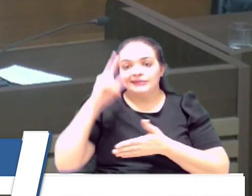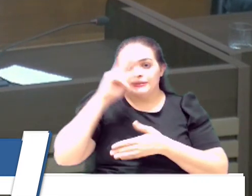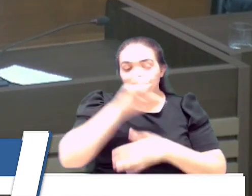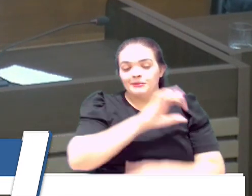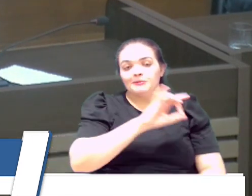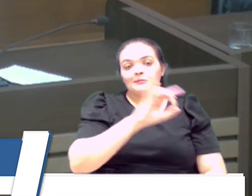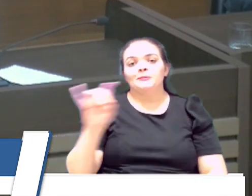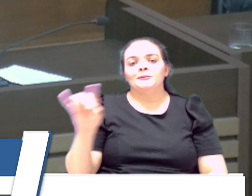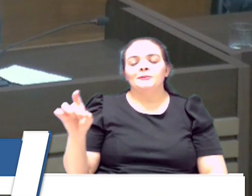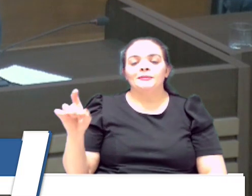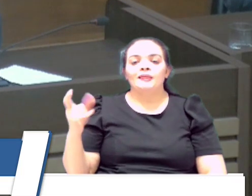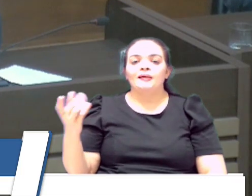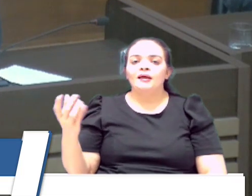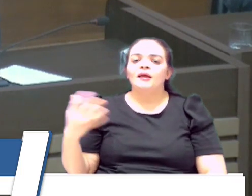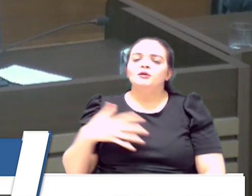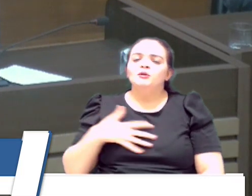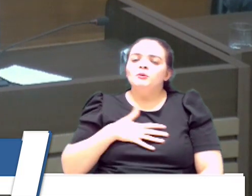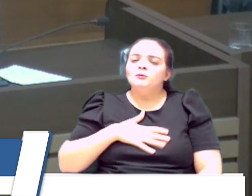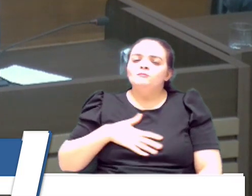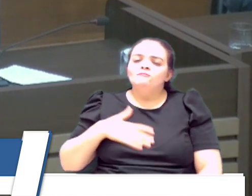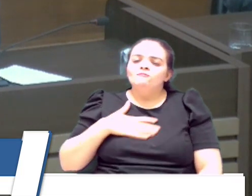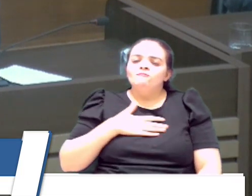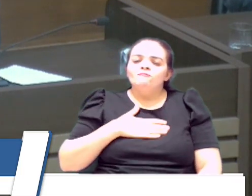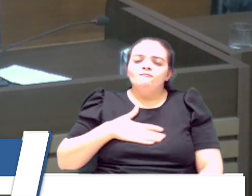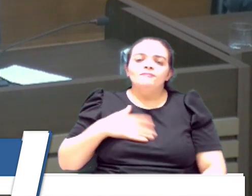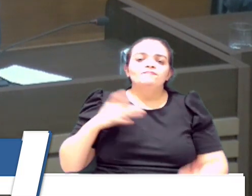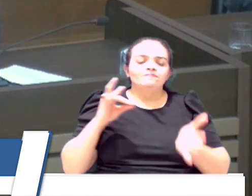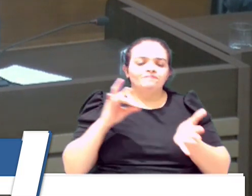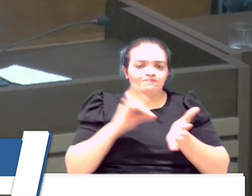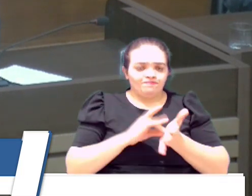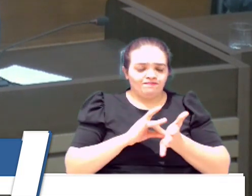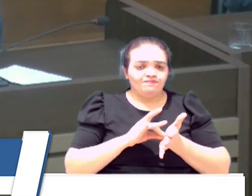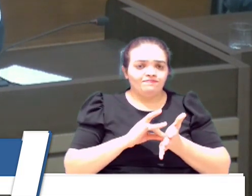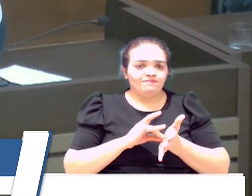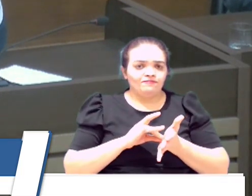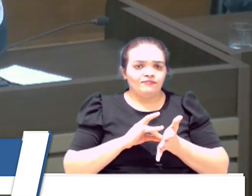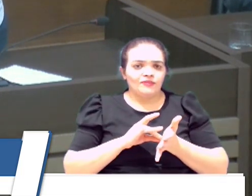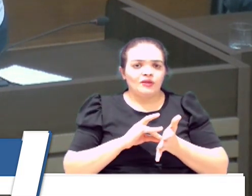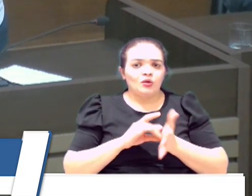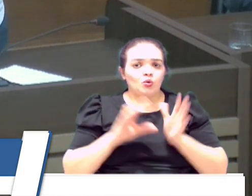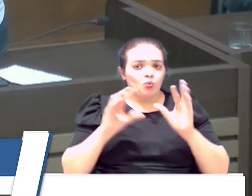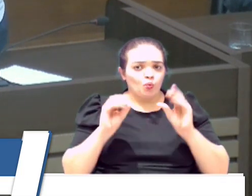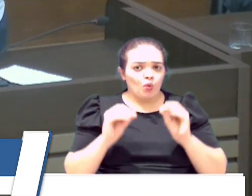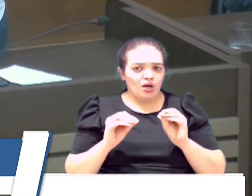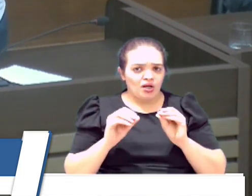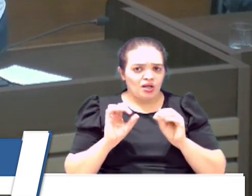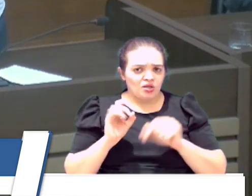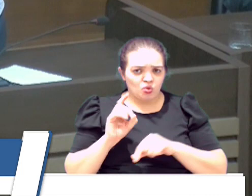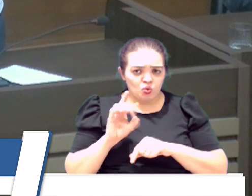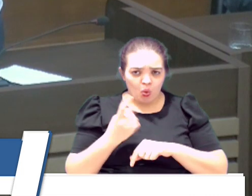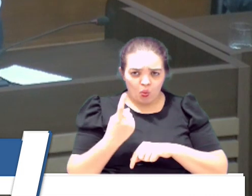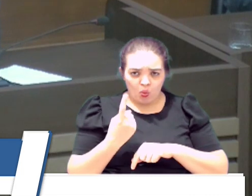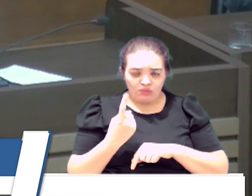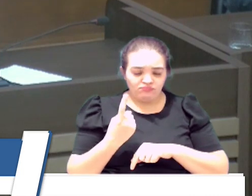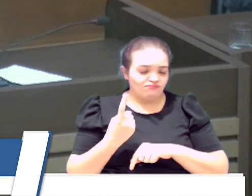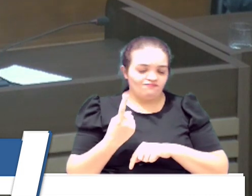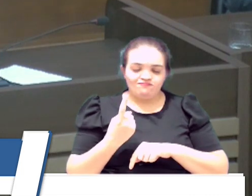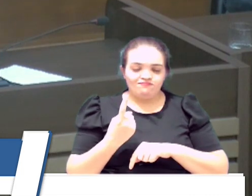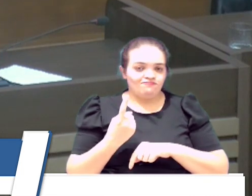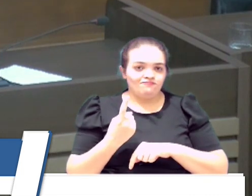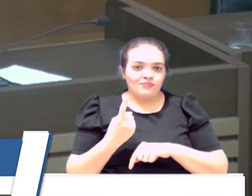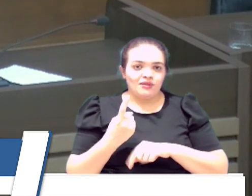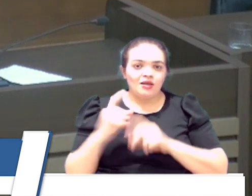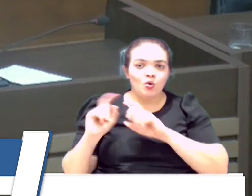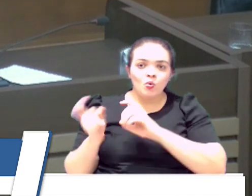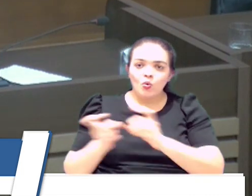Mas eu gostaria muito que isso não fosse uma noite só. Eu queria que esse debate